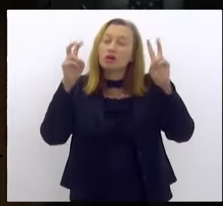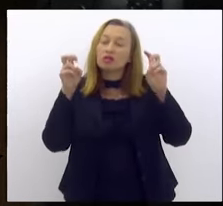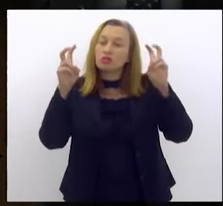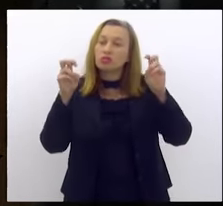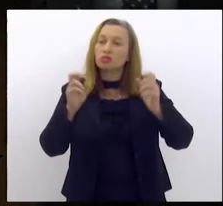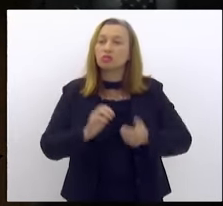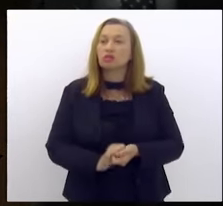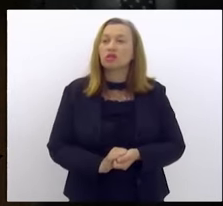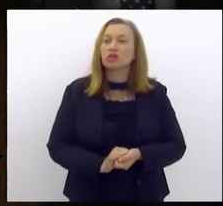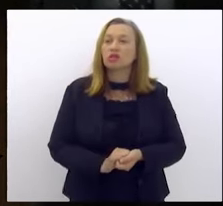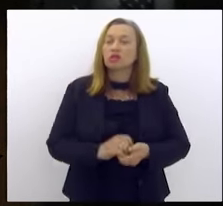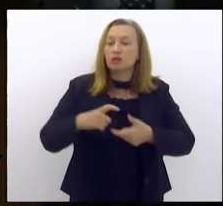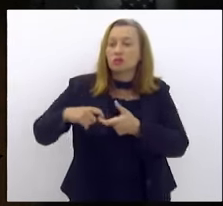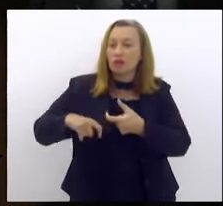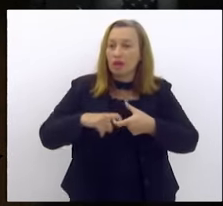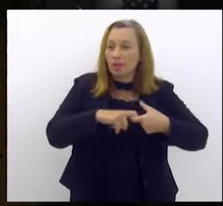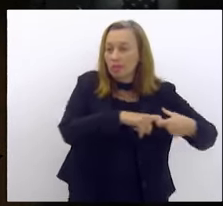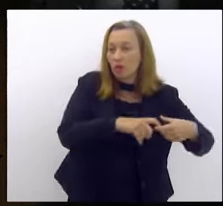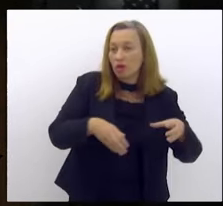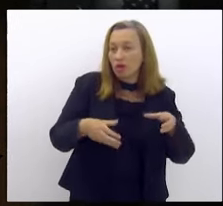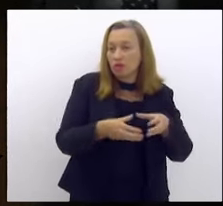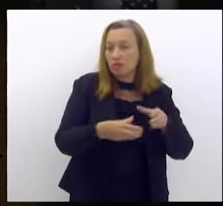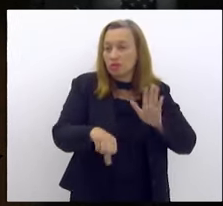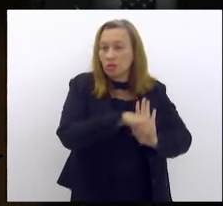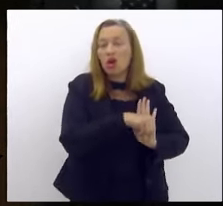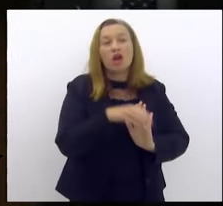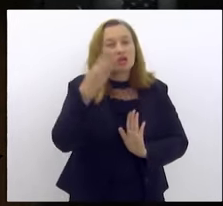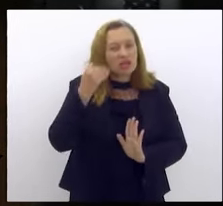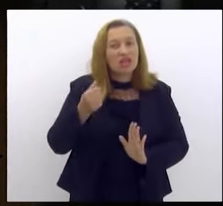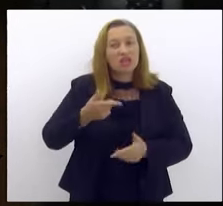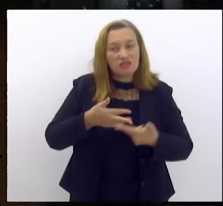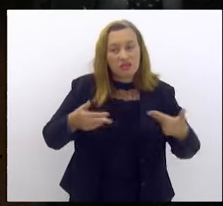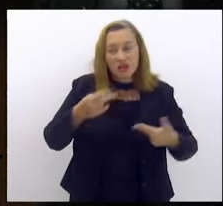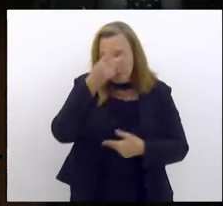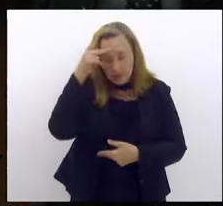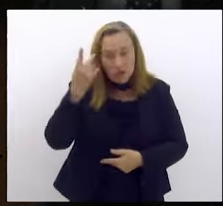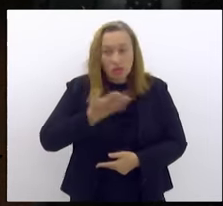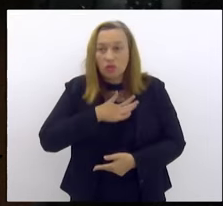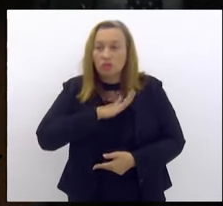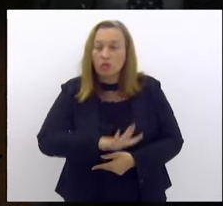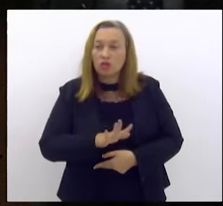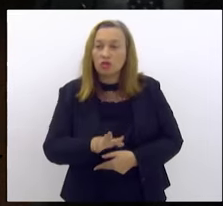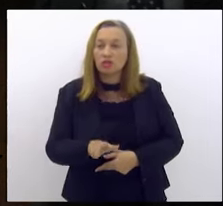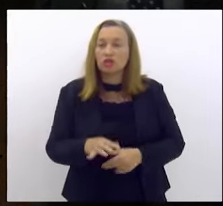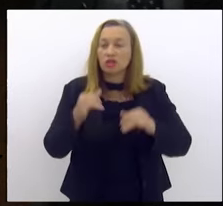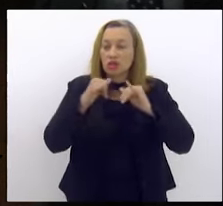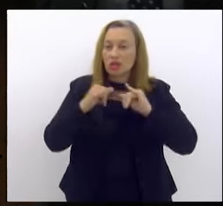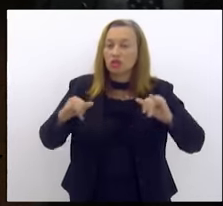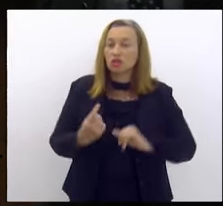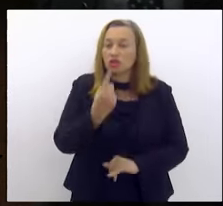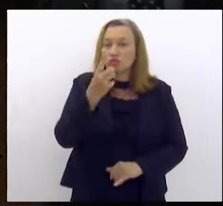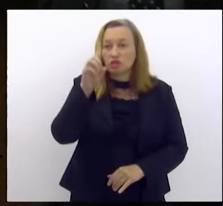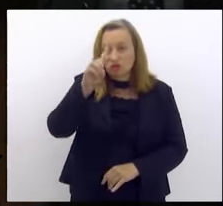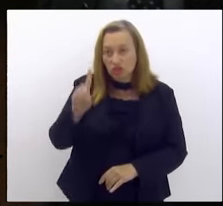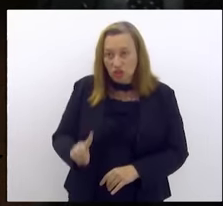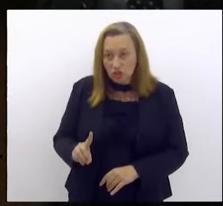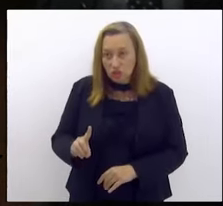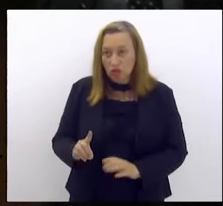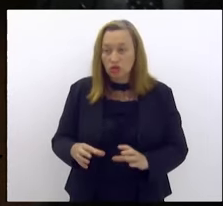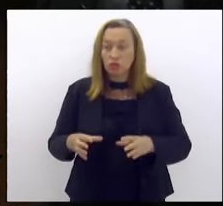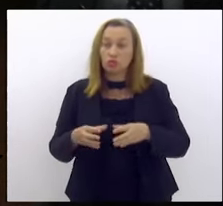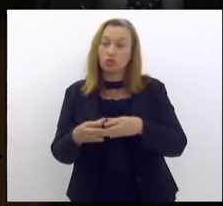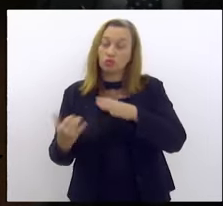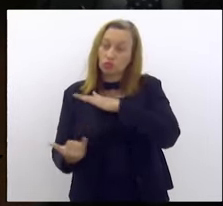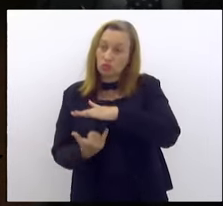da questão da máfia do Reboque, eu sei que a gente tem incomodado muita gente nesse estado, que era no tocante a uma declaração de uma diretora de um órgão estadual